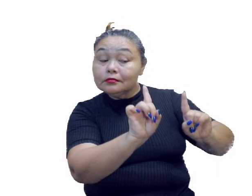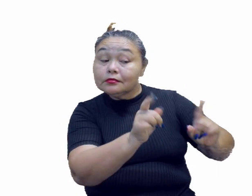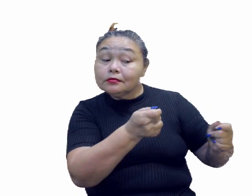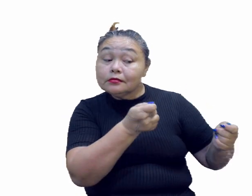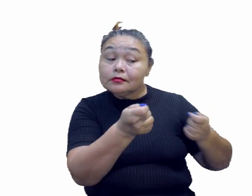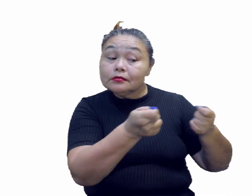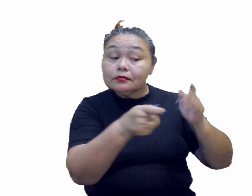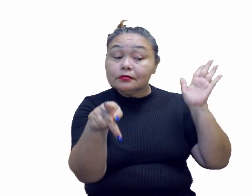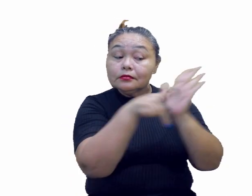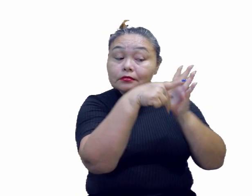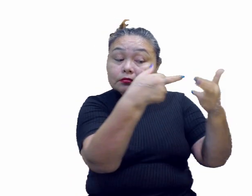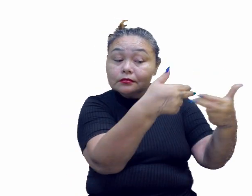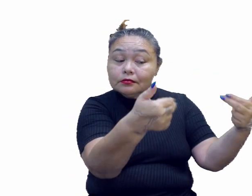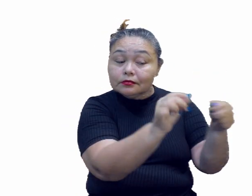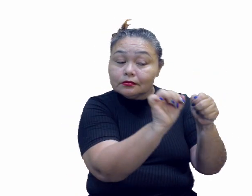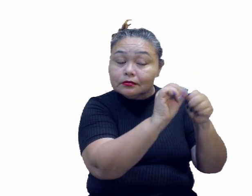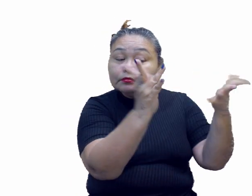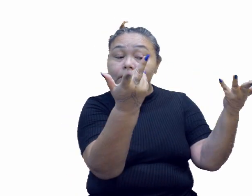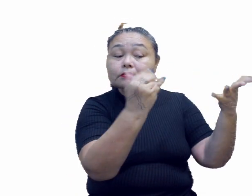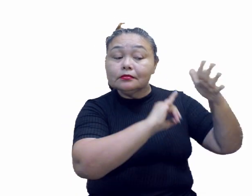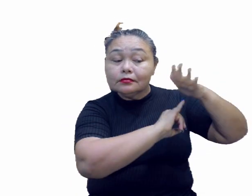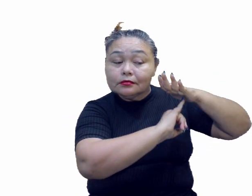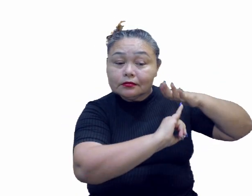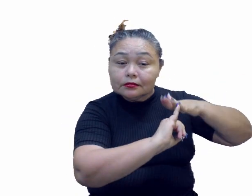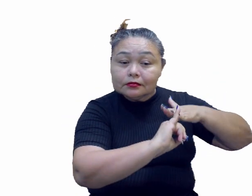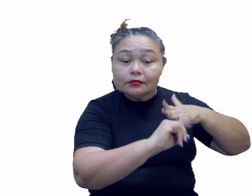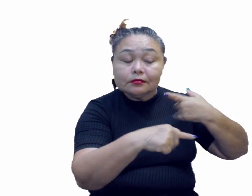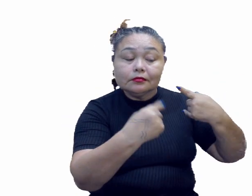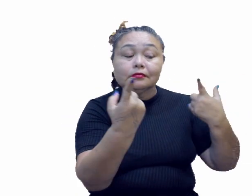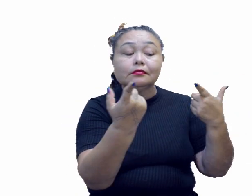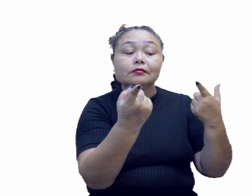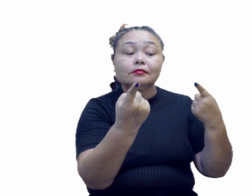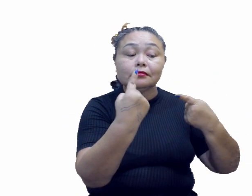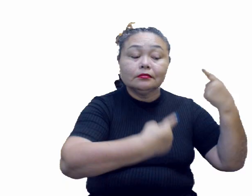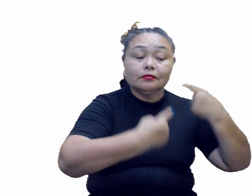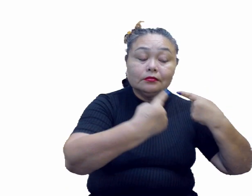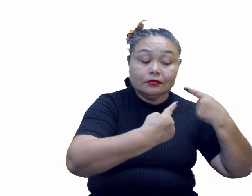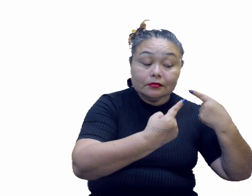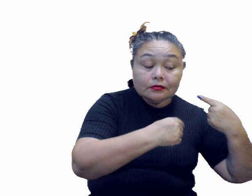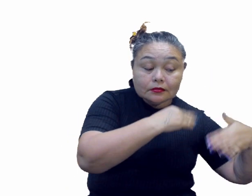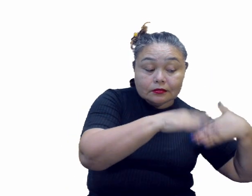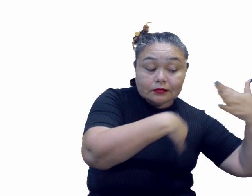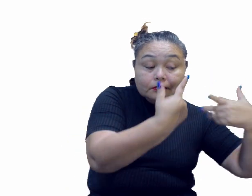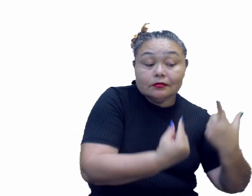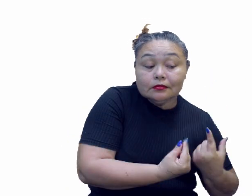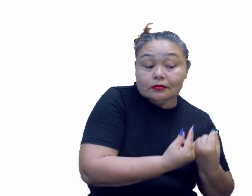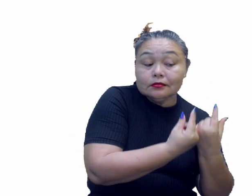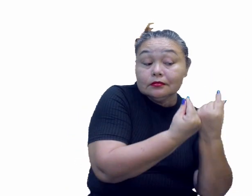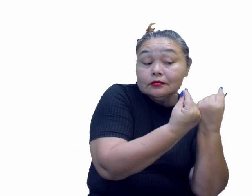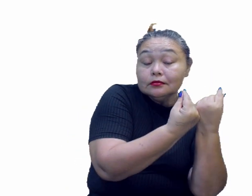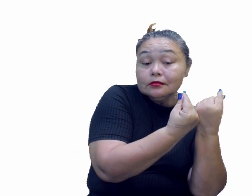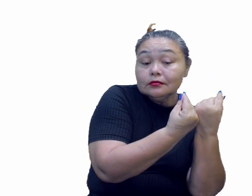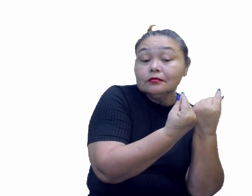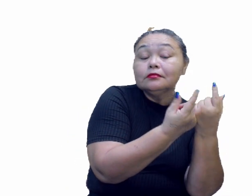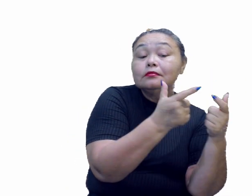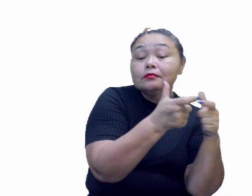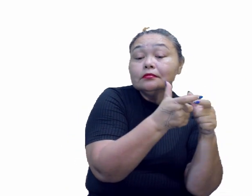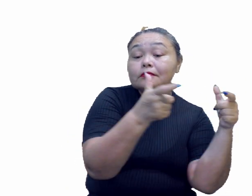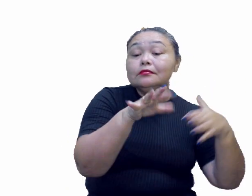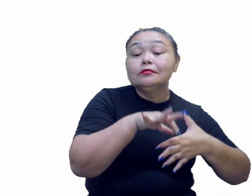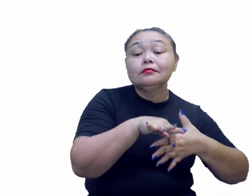recurso, suas instituições políticas e seu desenvolvimento econômico. E uma das